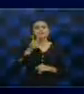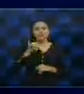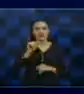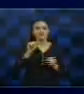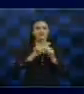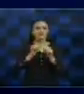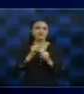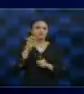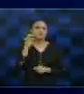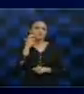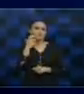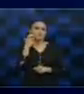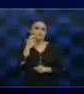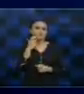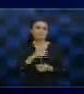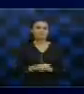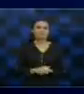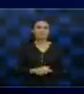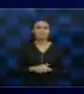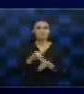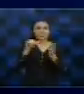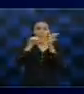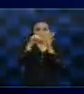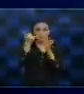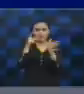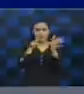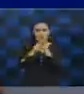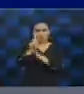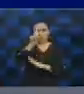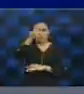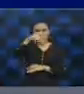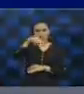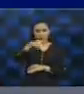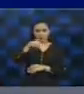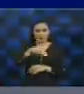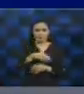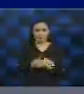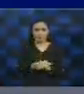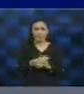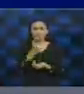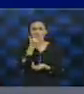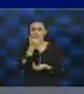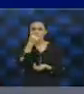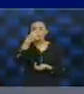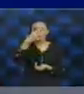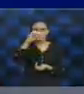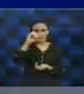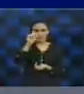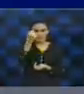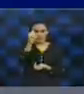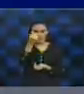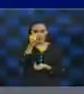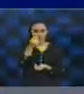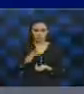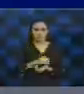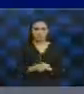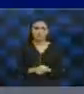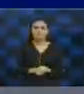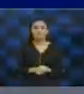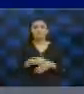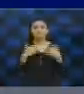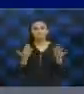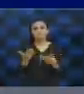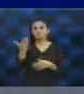Ramos. Vamos então... A primeira pergunta, 1 minuto. 30 segundos, desculpe. Bem, candidato,